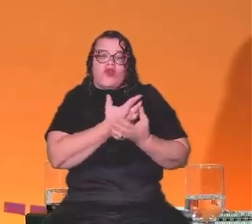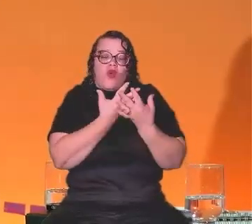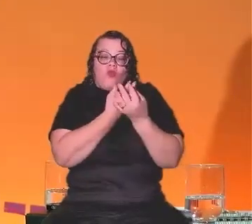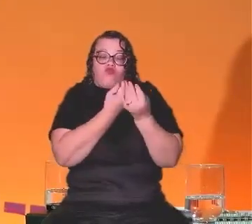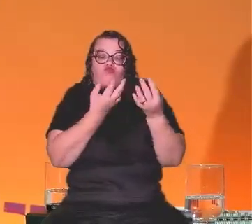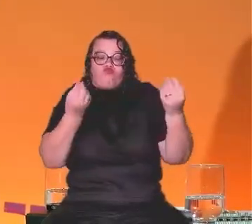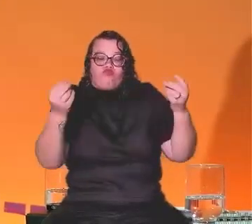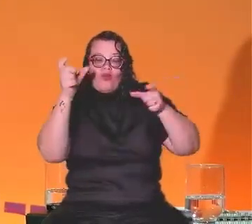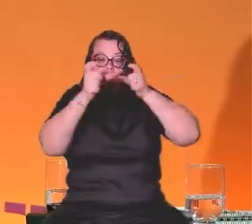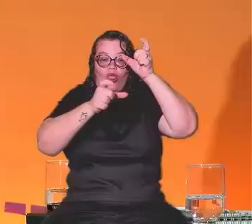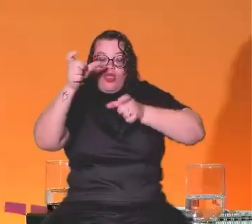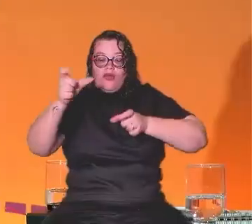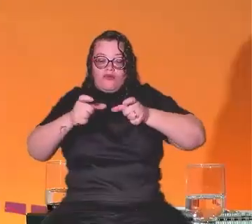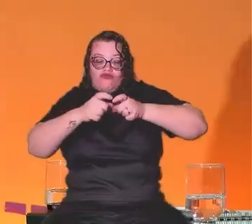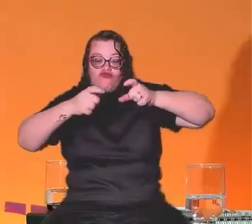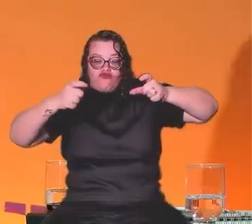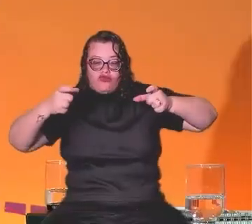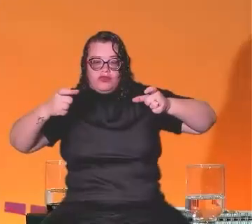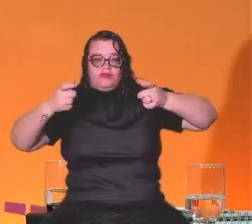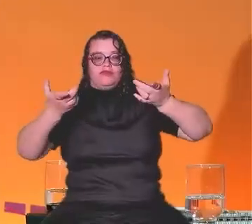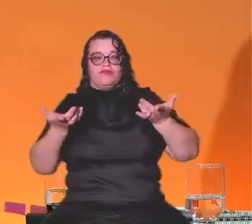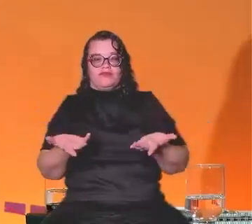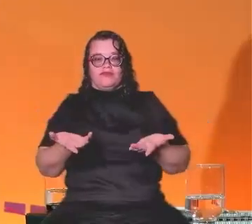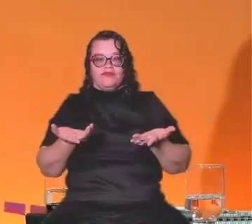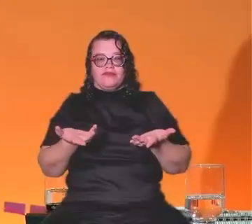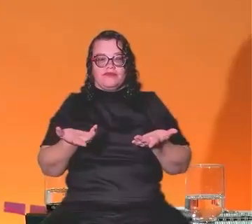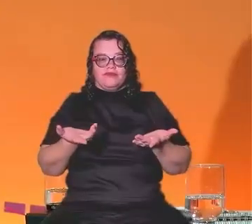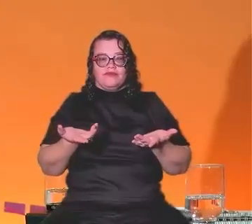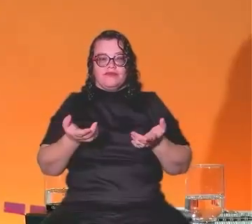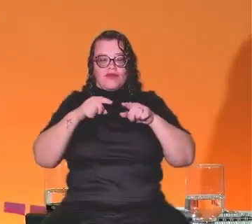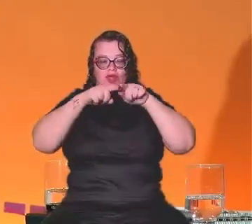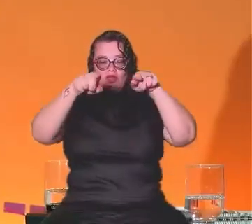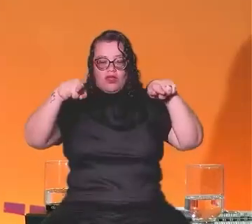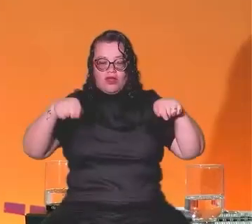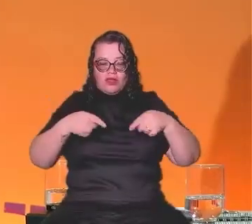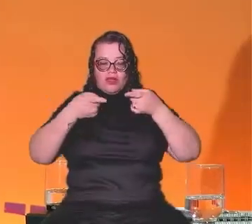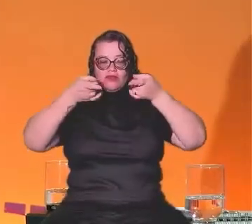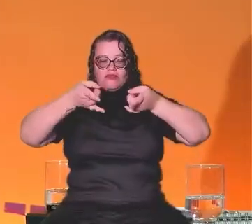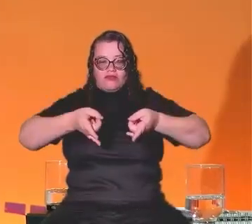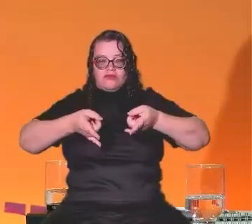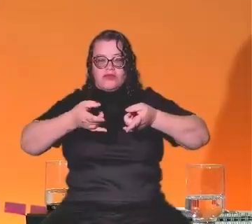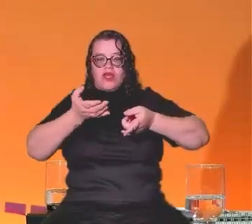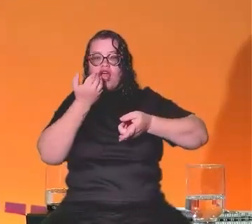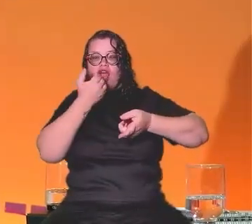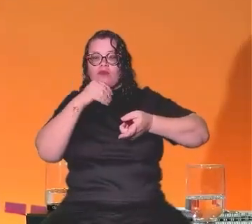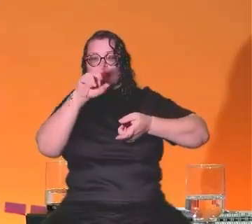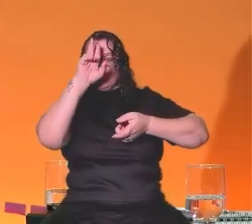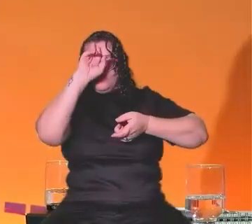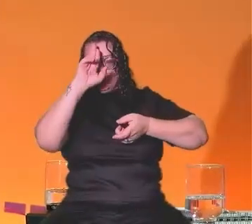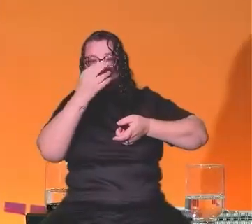gente. Mas foi quem estava na mesa que colocou ele lá para jantar.